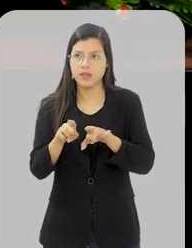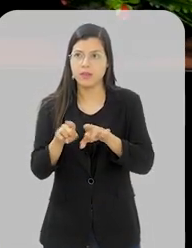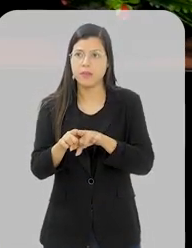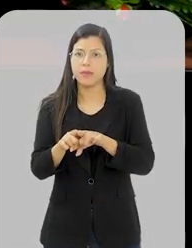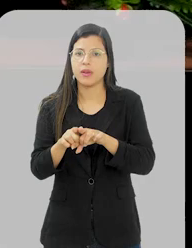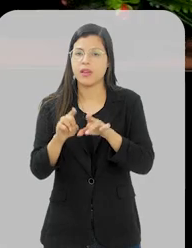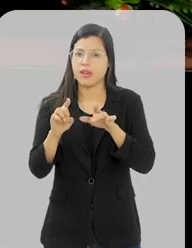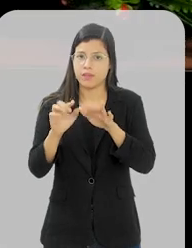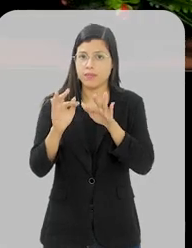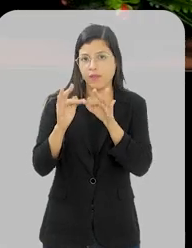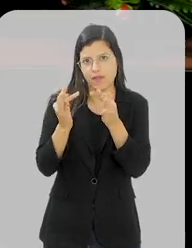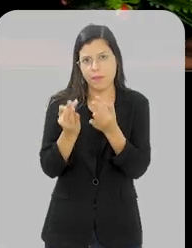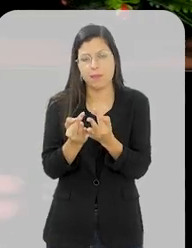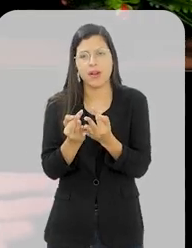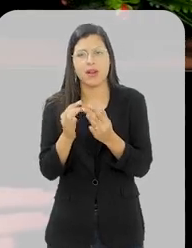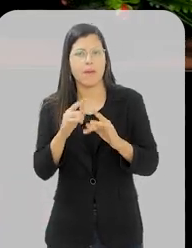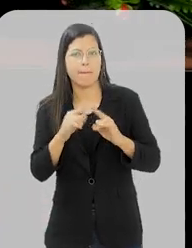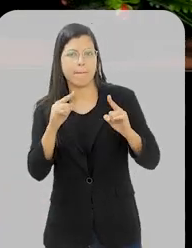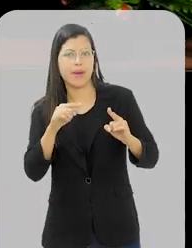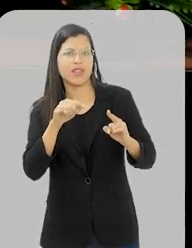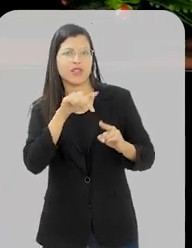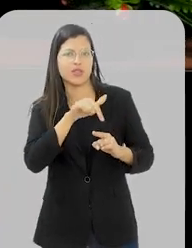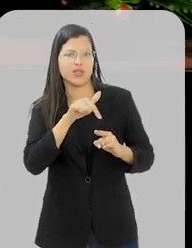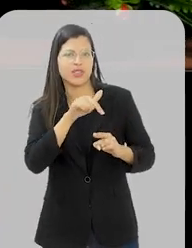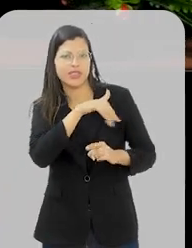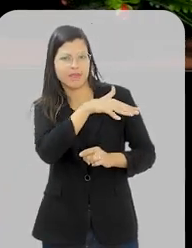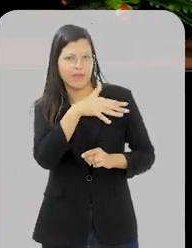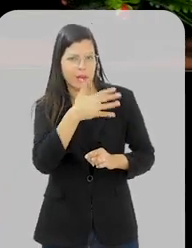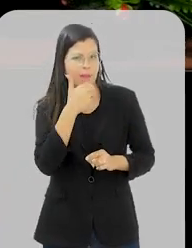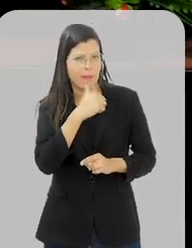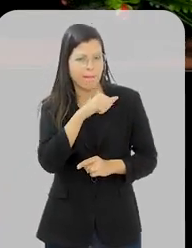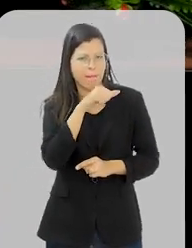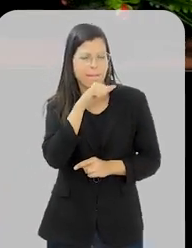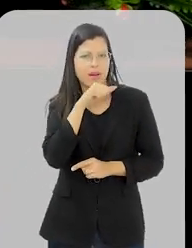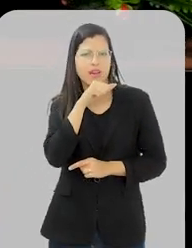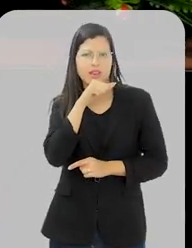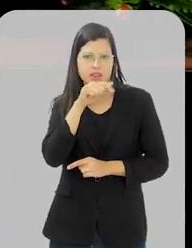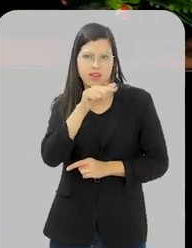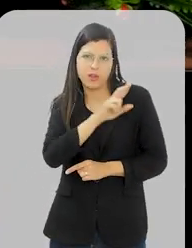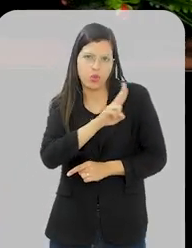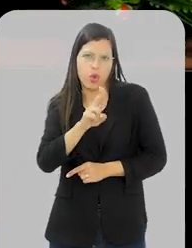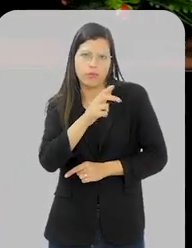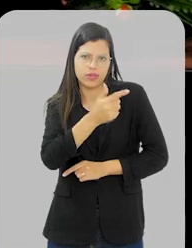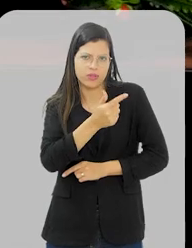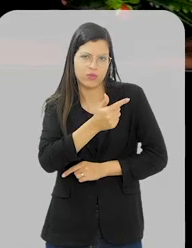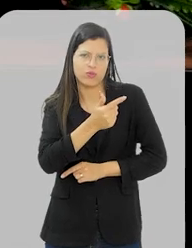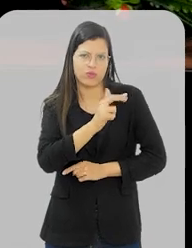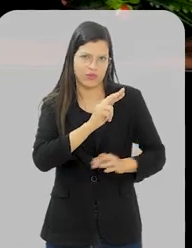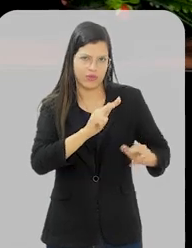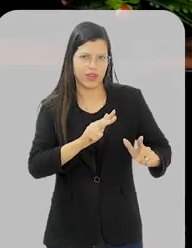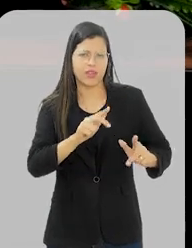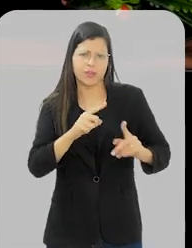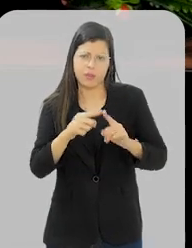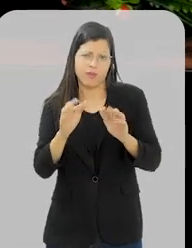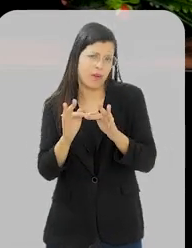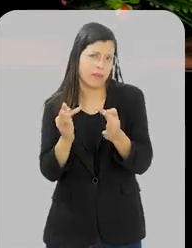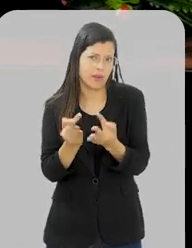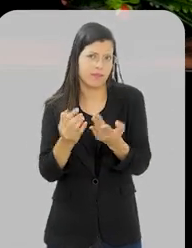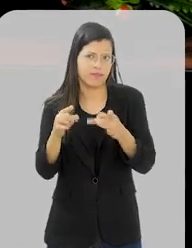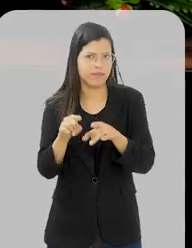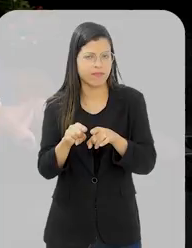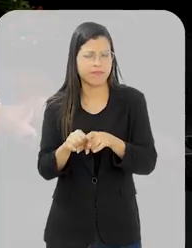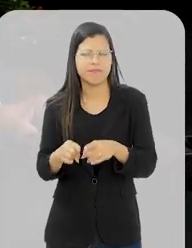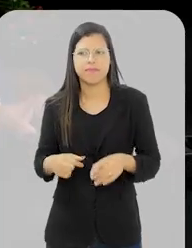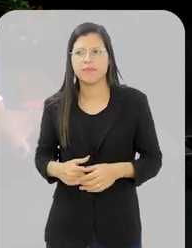também da família mas pelo lado da minha mãe que não é malz É shenkman mas é é família